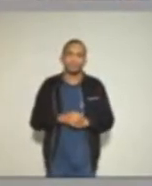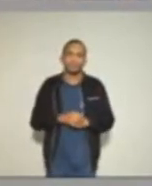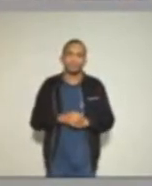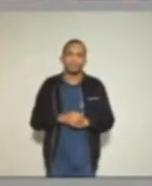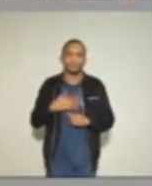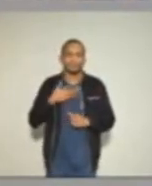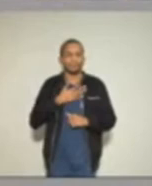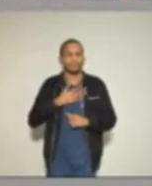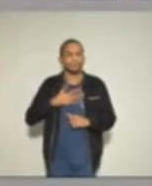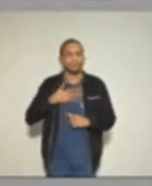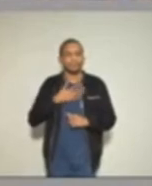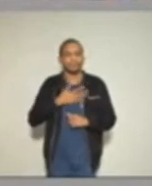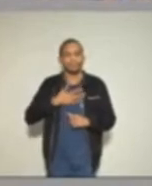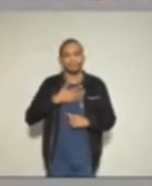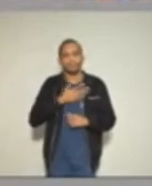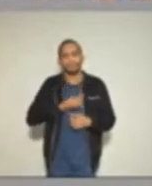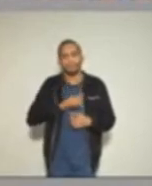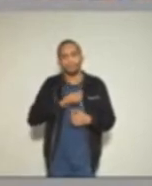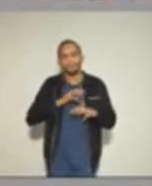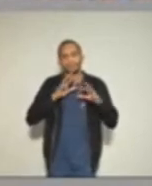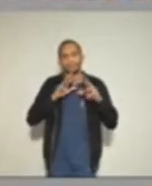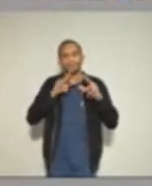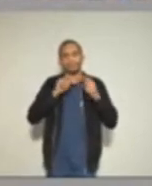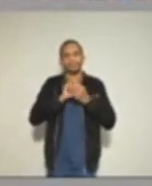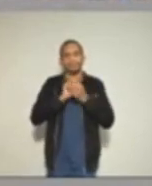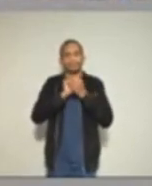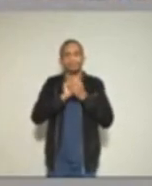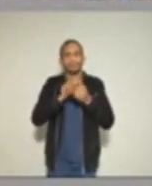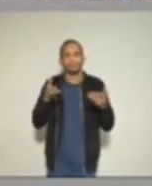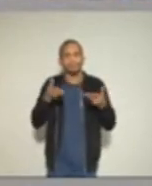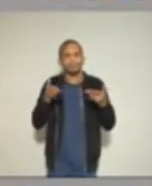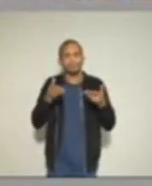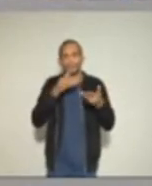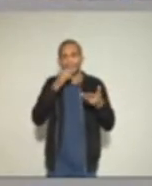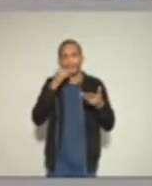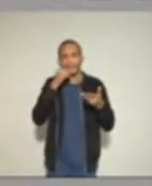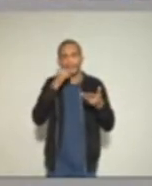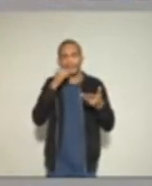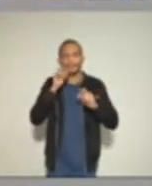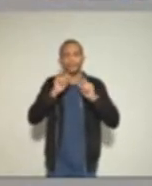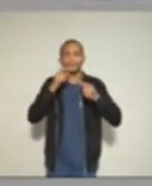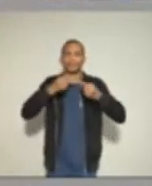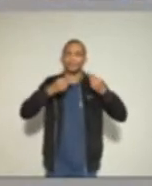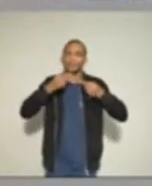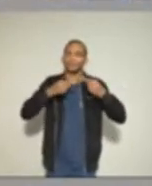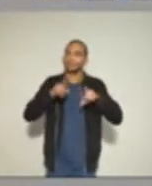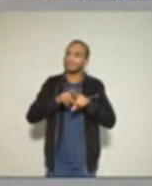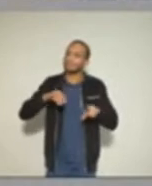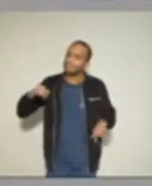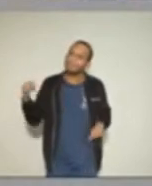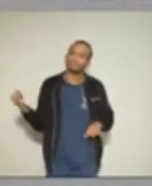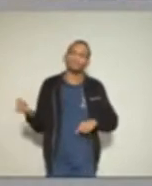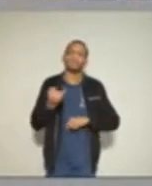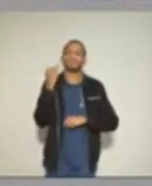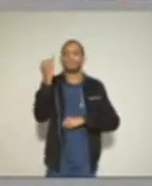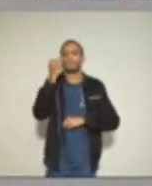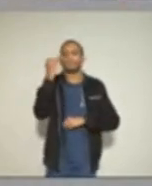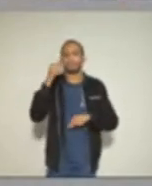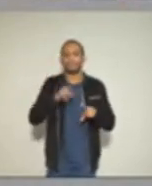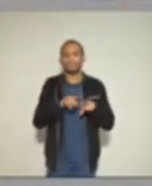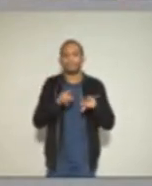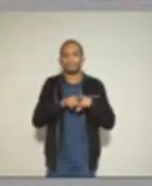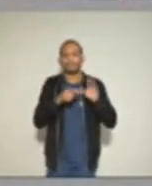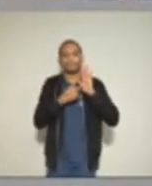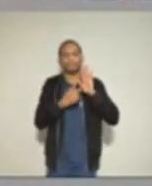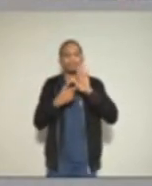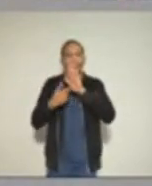É um prazer estarmos todos aqui reunidos para um debate tão importante e uma